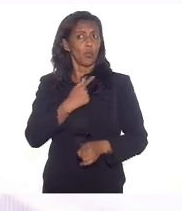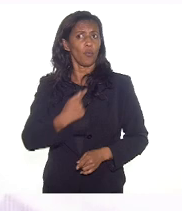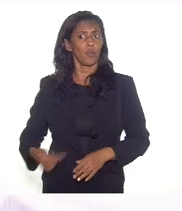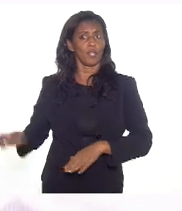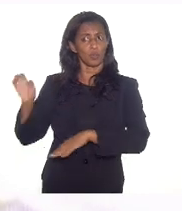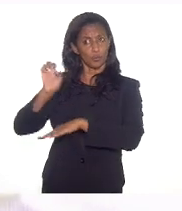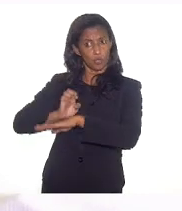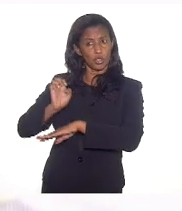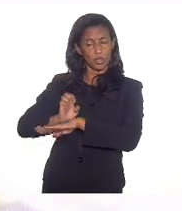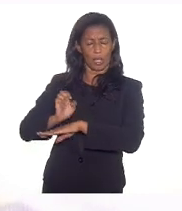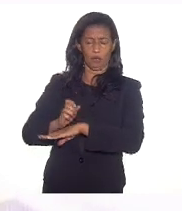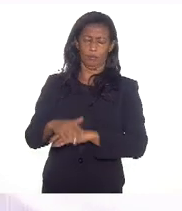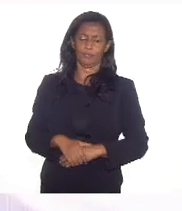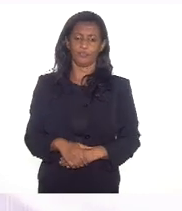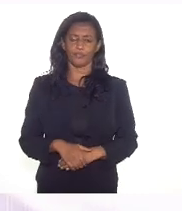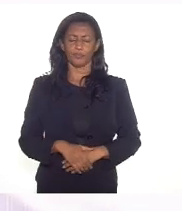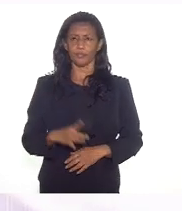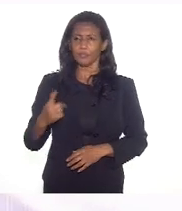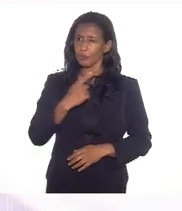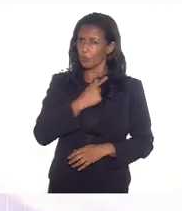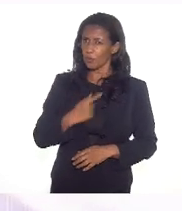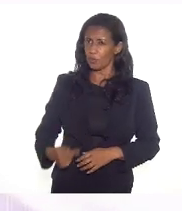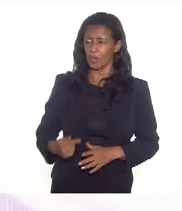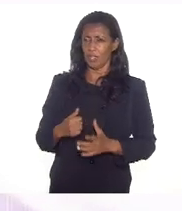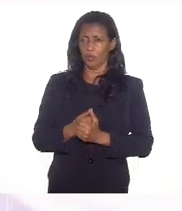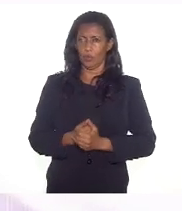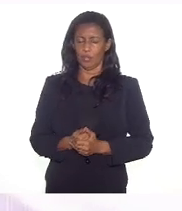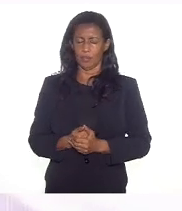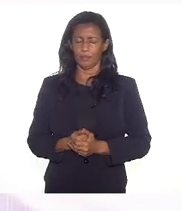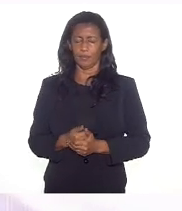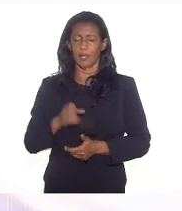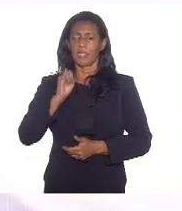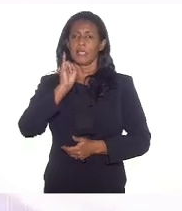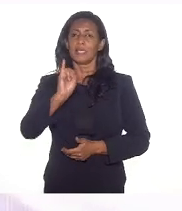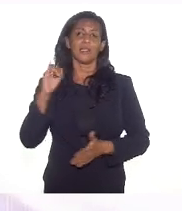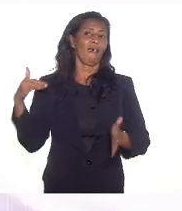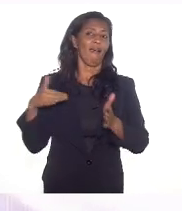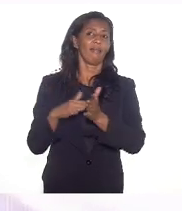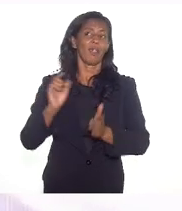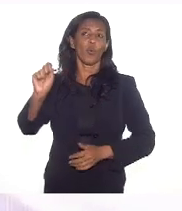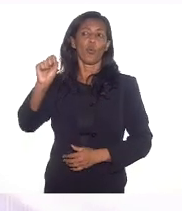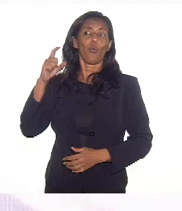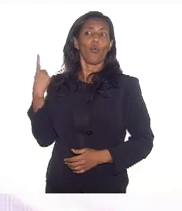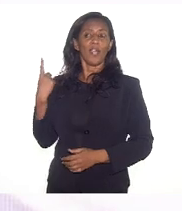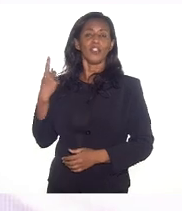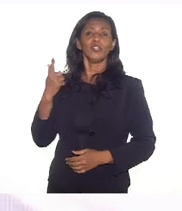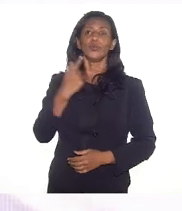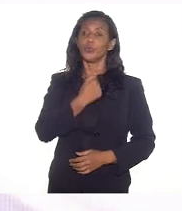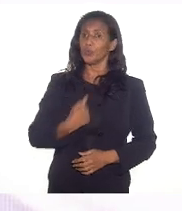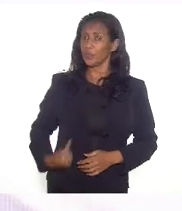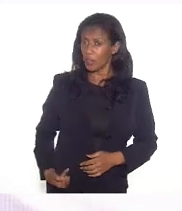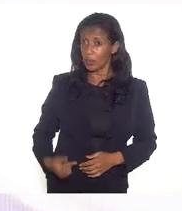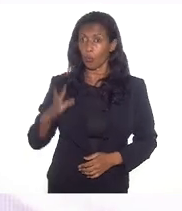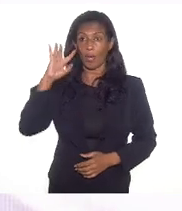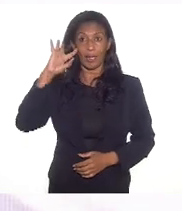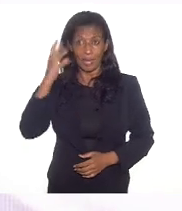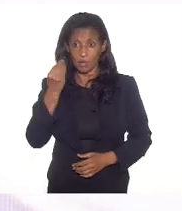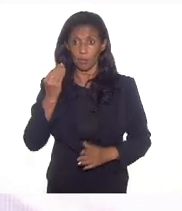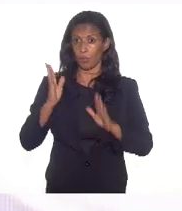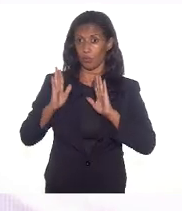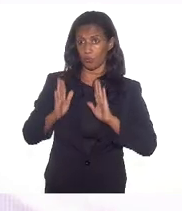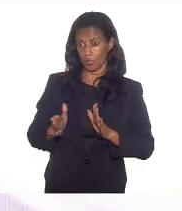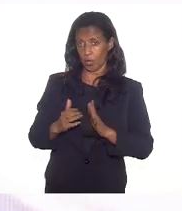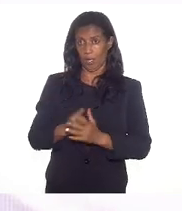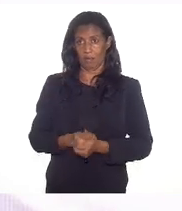Estado, Cláudio Castro. Governador, se até o ex-governador ele resolveu essa questão,